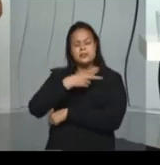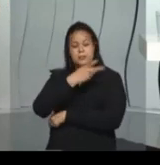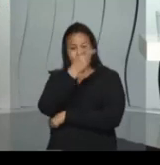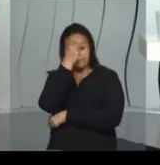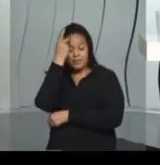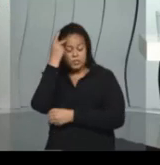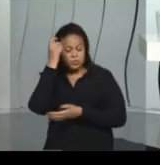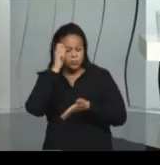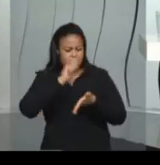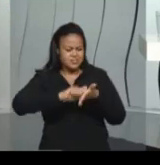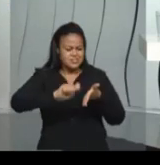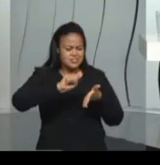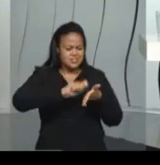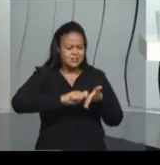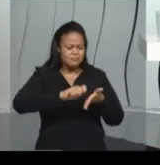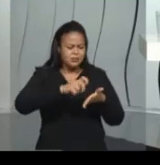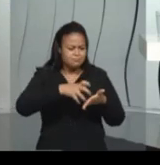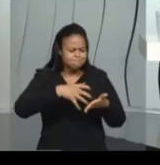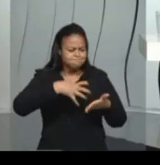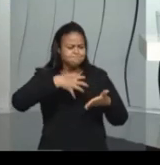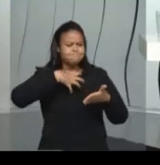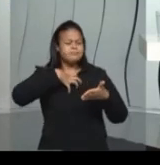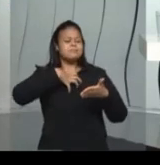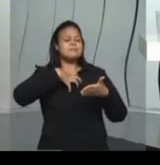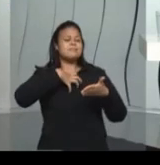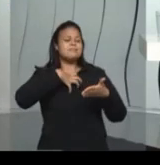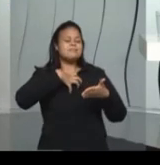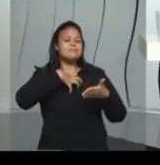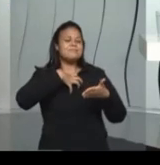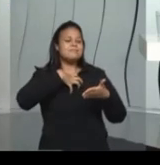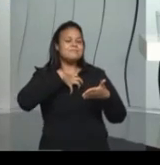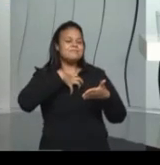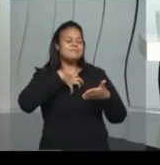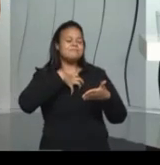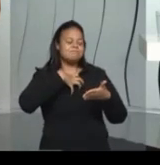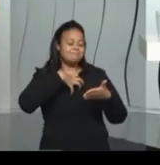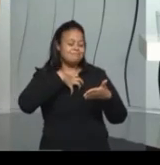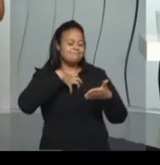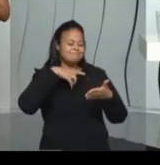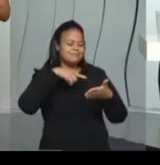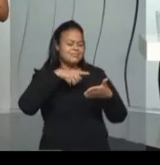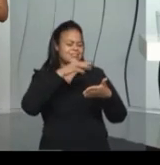nos contaminando. Então nós nos sentimos